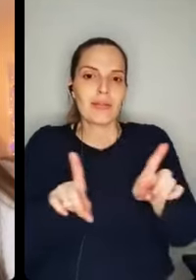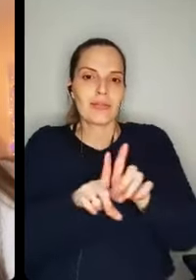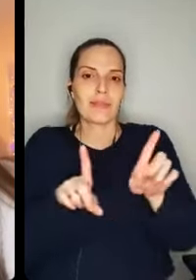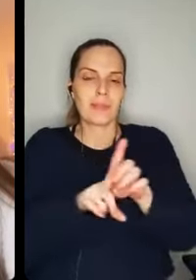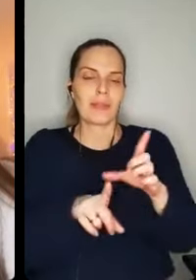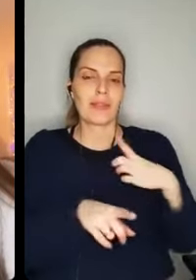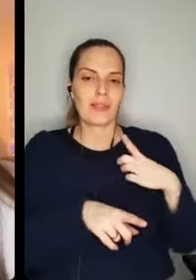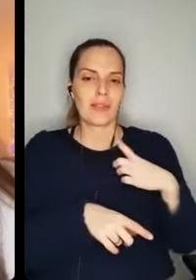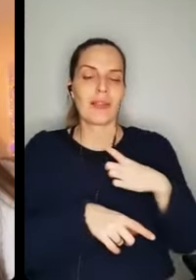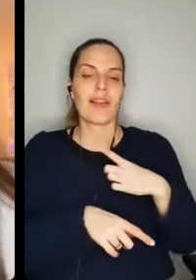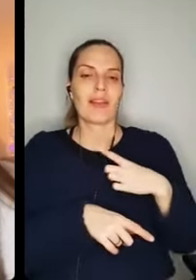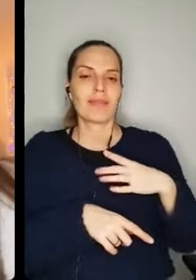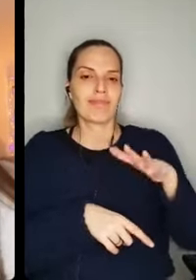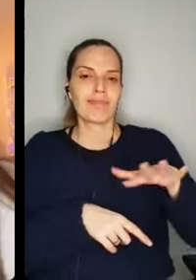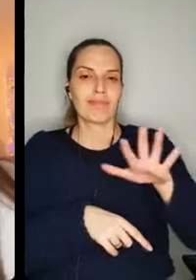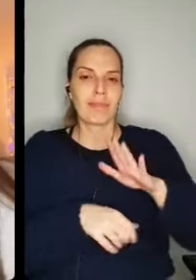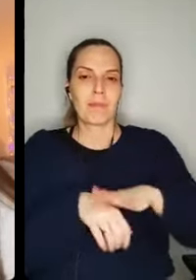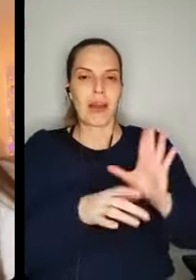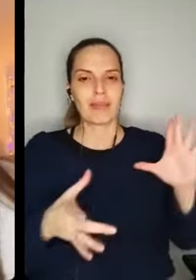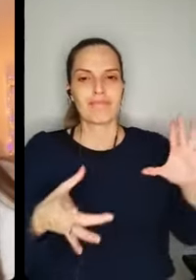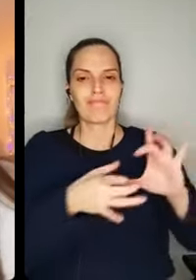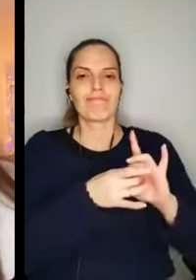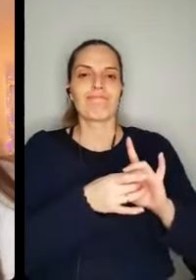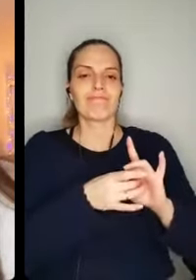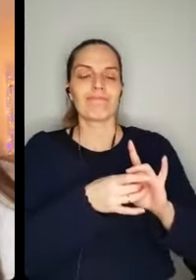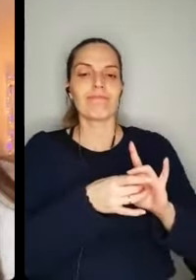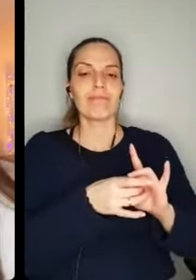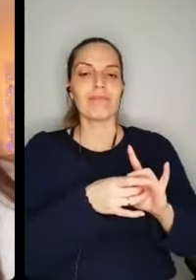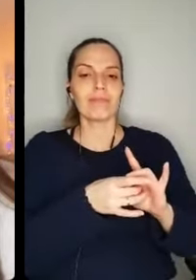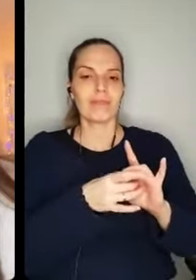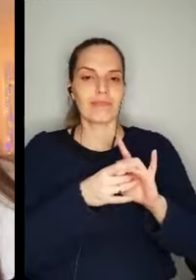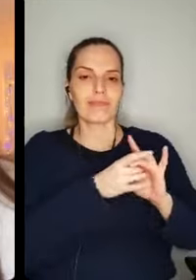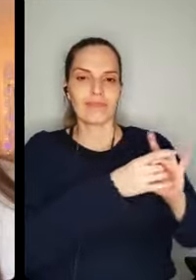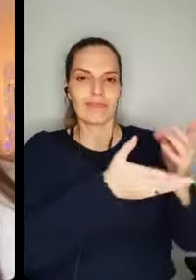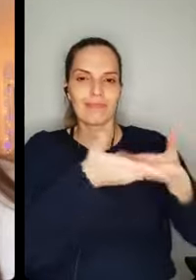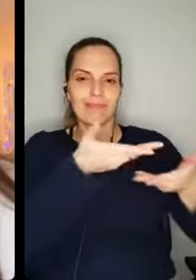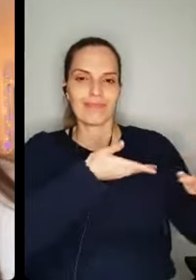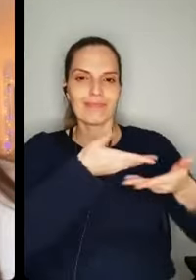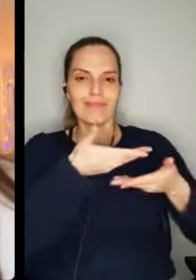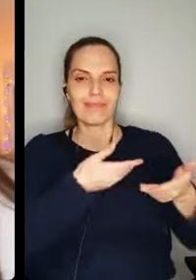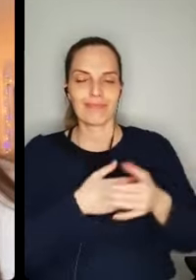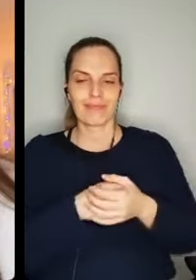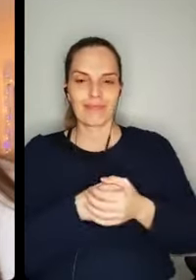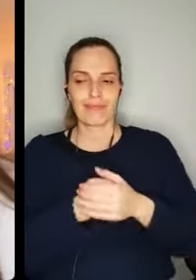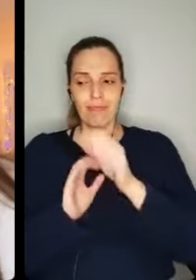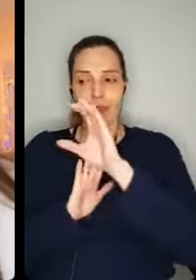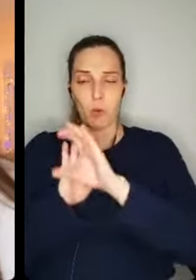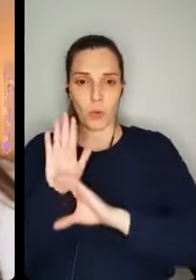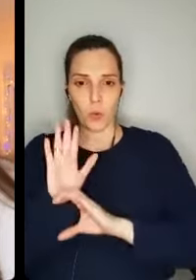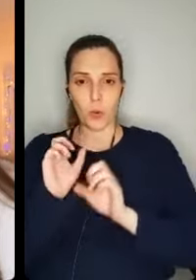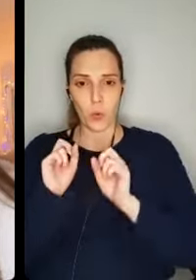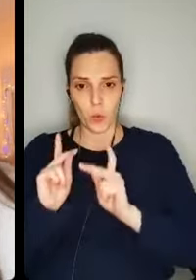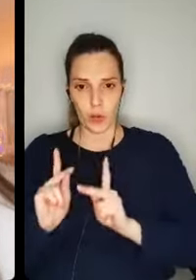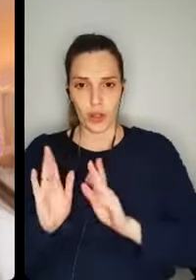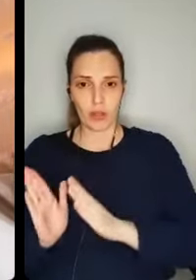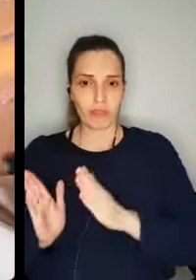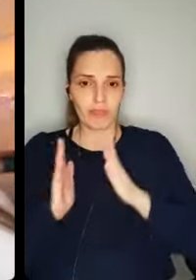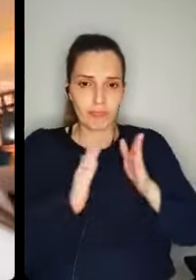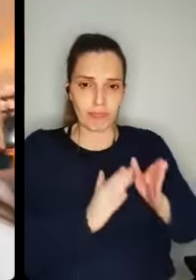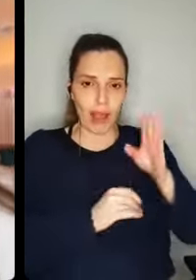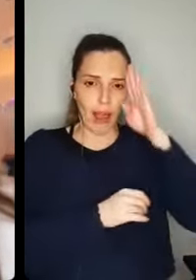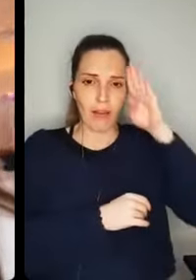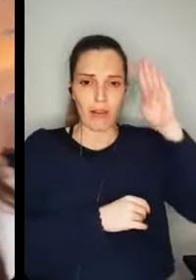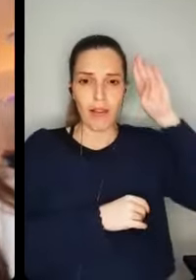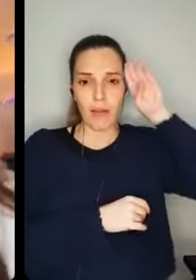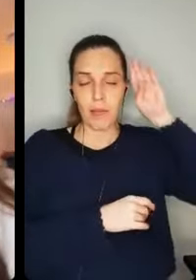até, gente, esse é outro tópico que eu queria abordar, né? Passando um pouco dessa parte de currículo, assim, parte mais acadêmica, queria saber. E você,